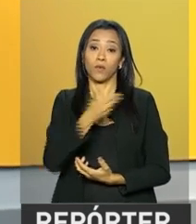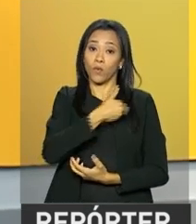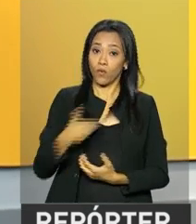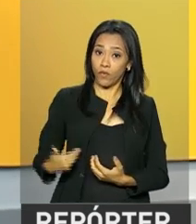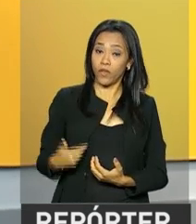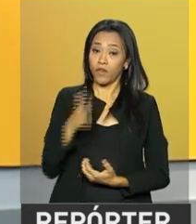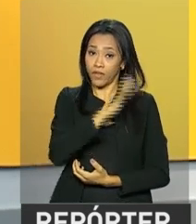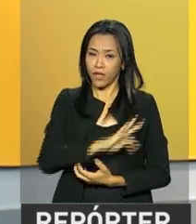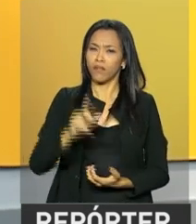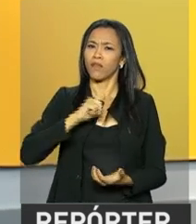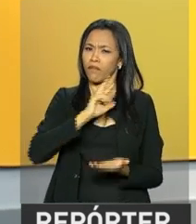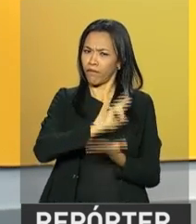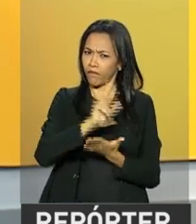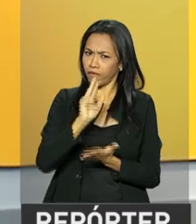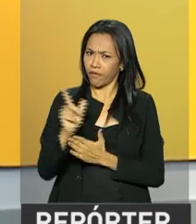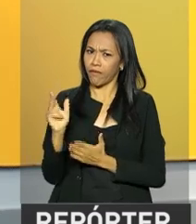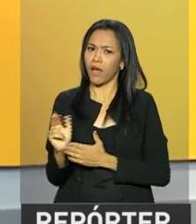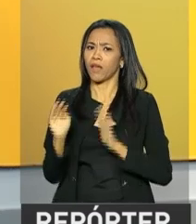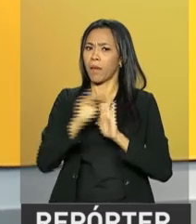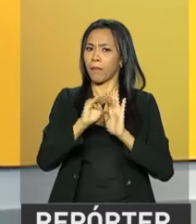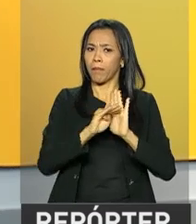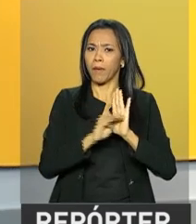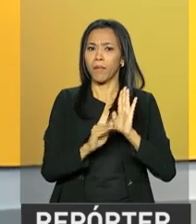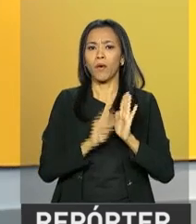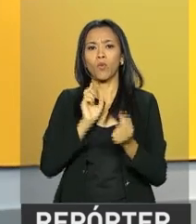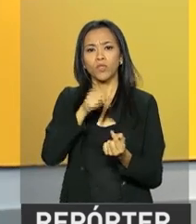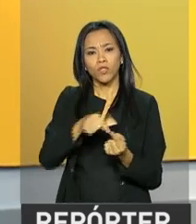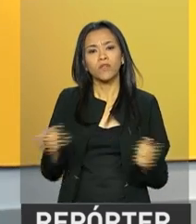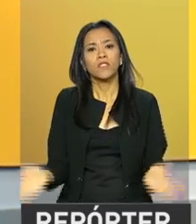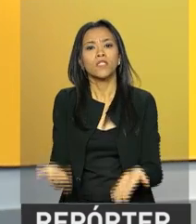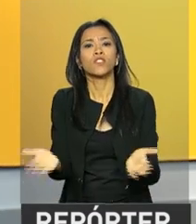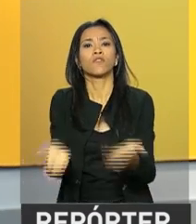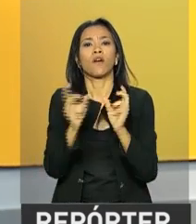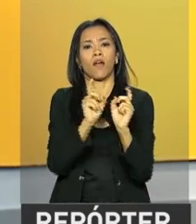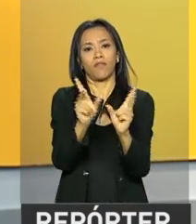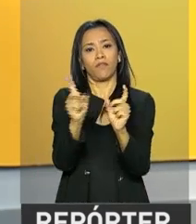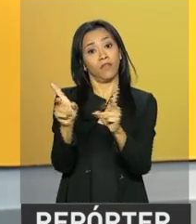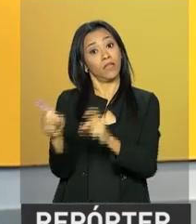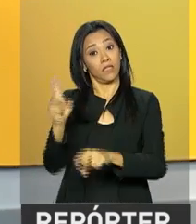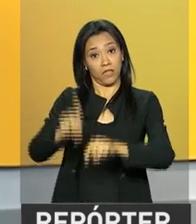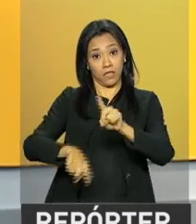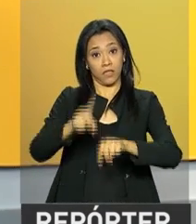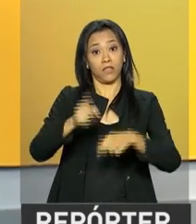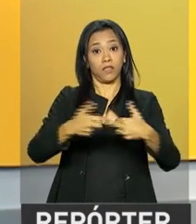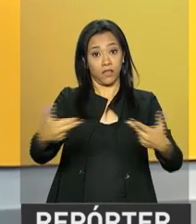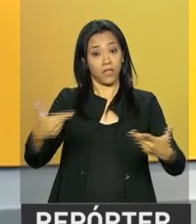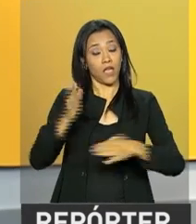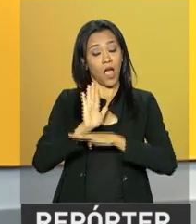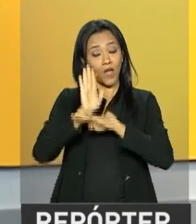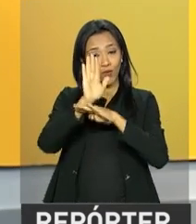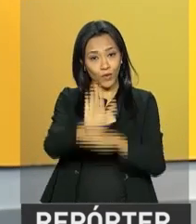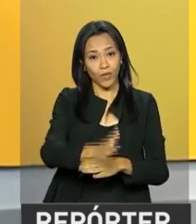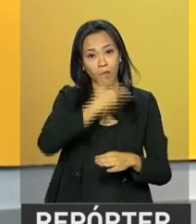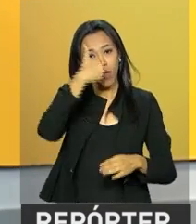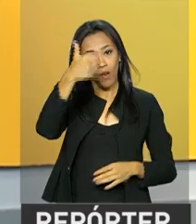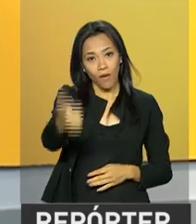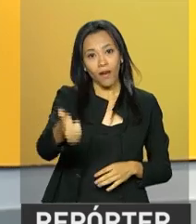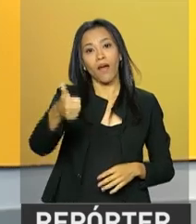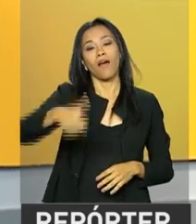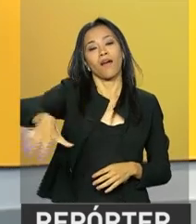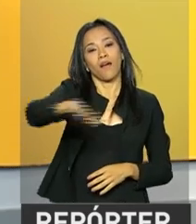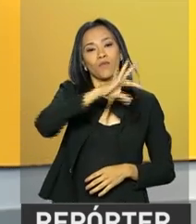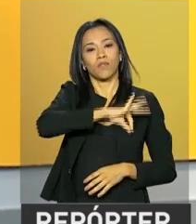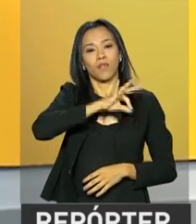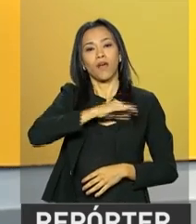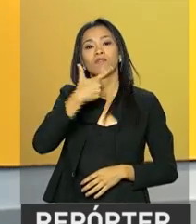várias vários programas que incentivam a comercialização dos produtos que contribuem para melhorar a